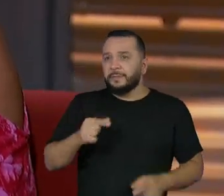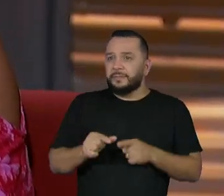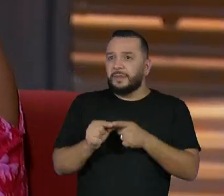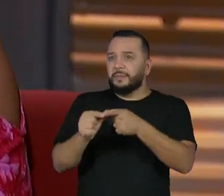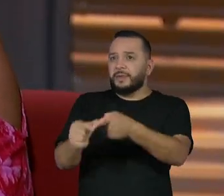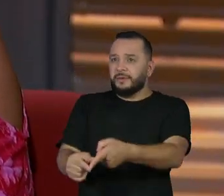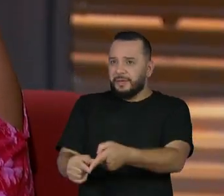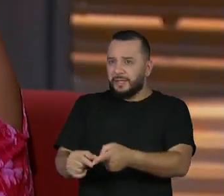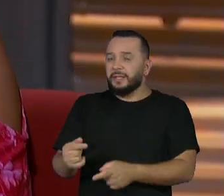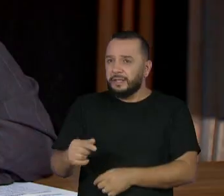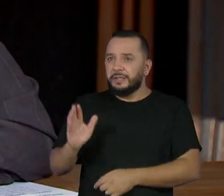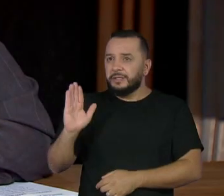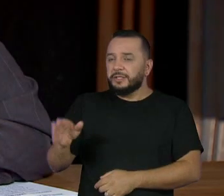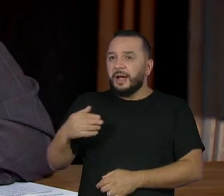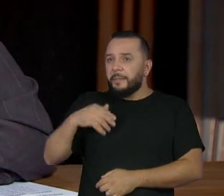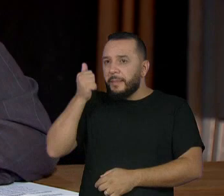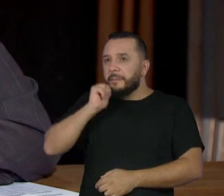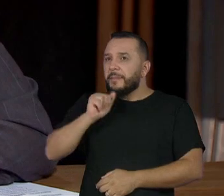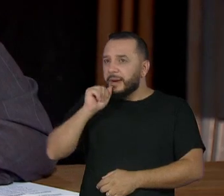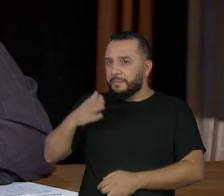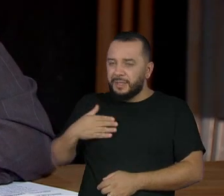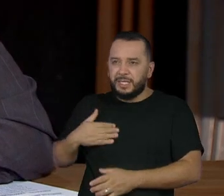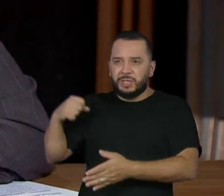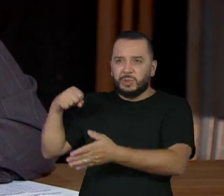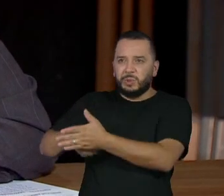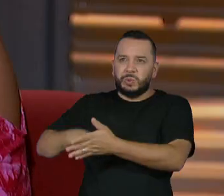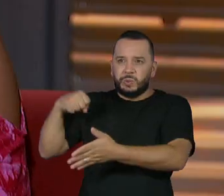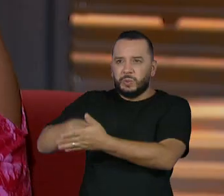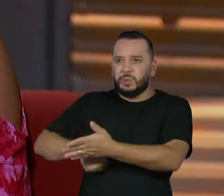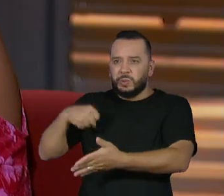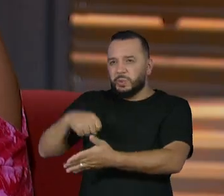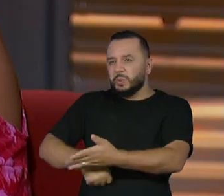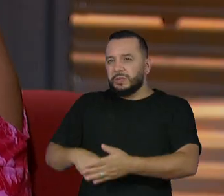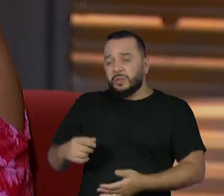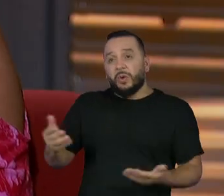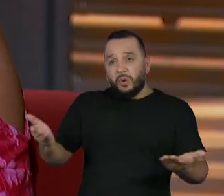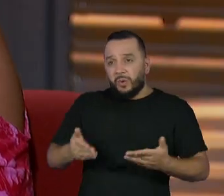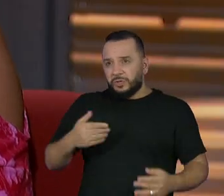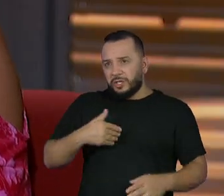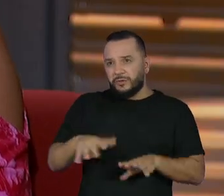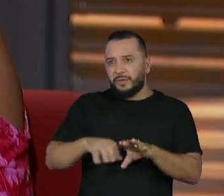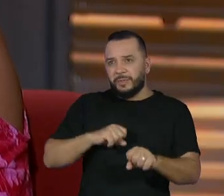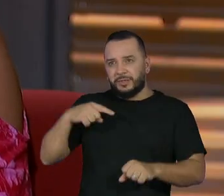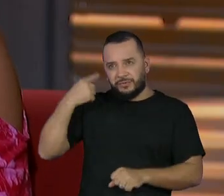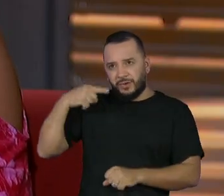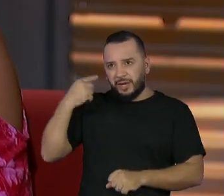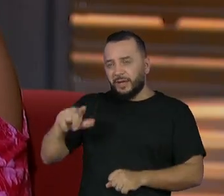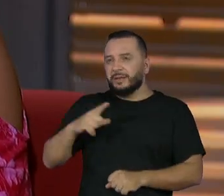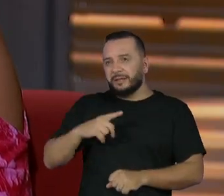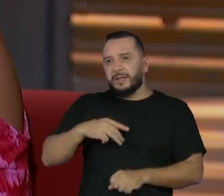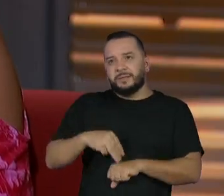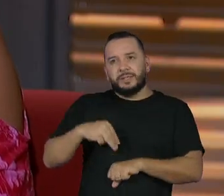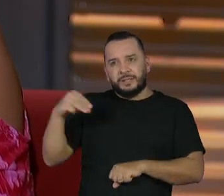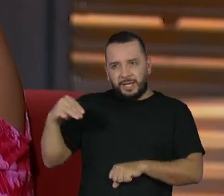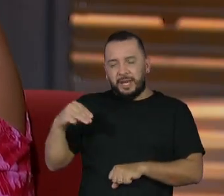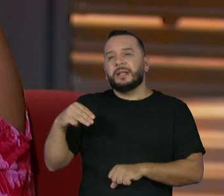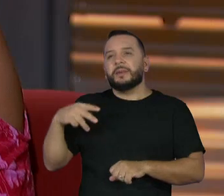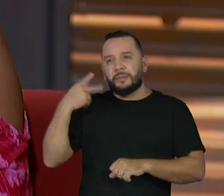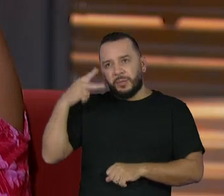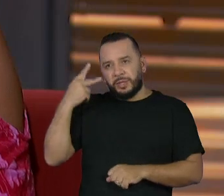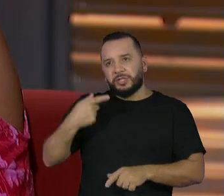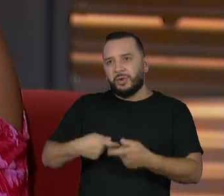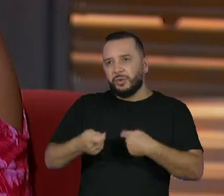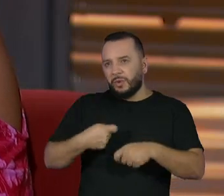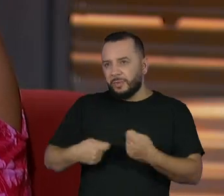periferia, filha de mãe guerreira, né? E eu hoje sou advogada, tenho mestrado em Direito Político e Econômico, graças